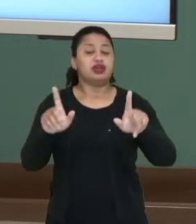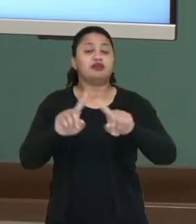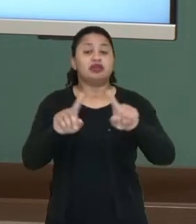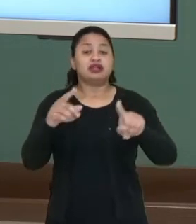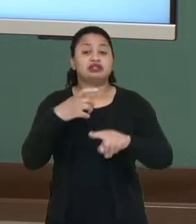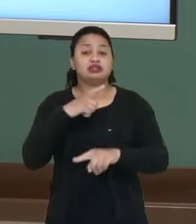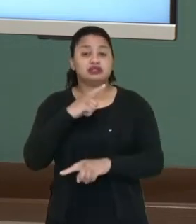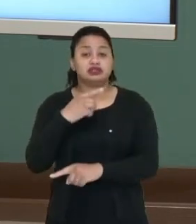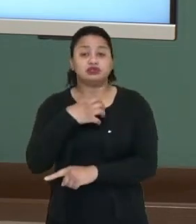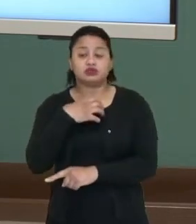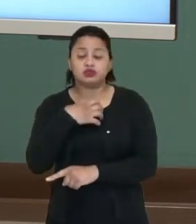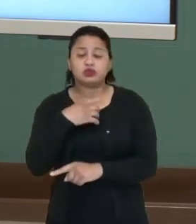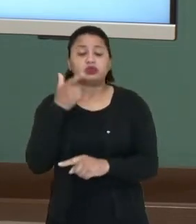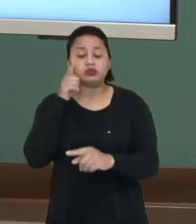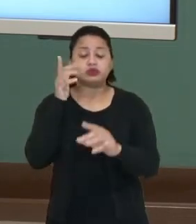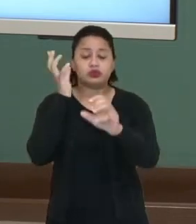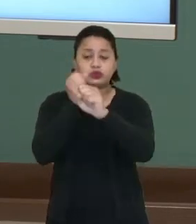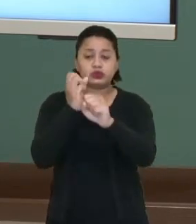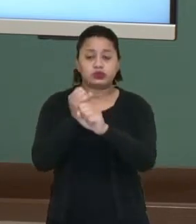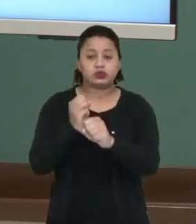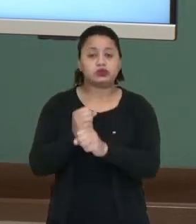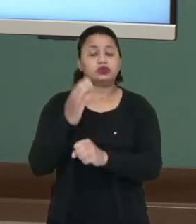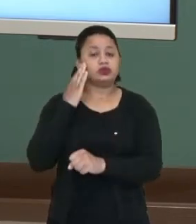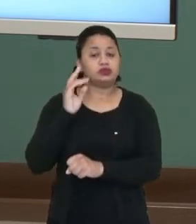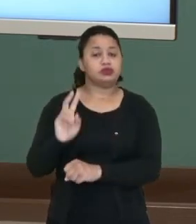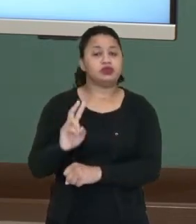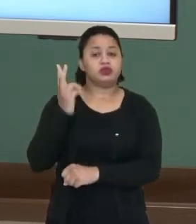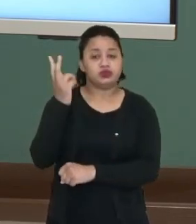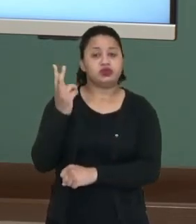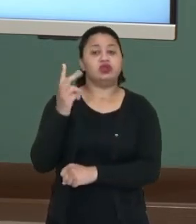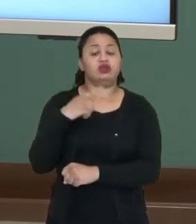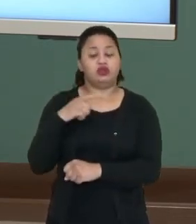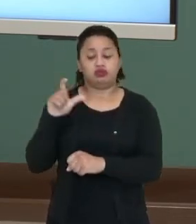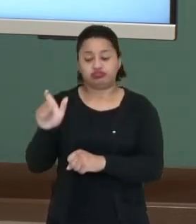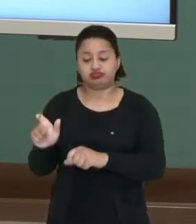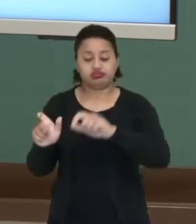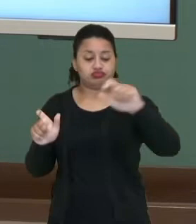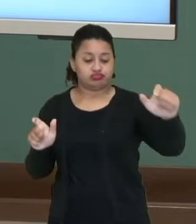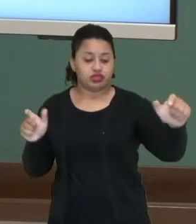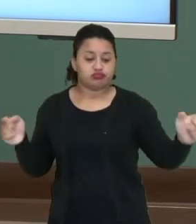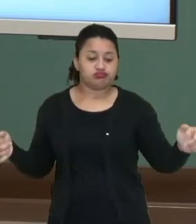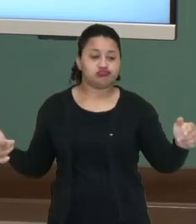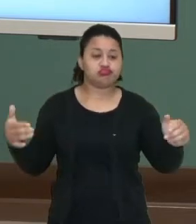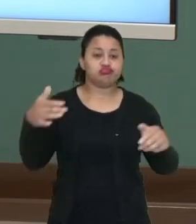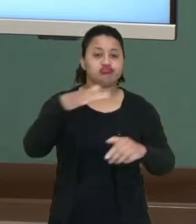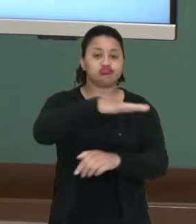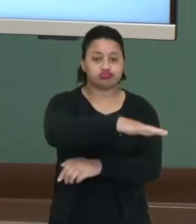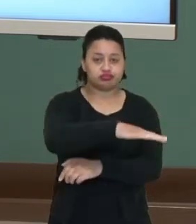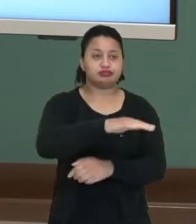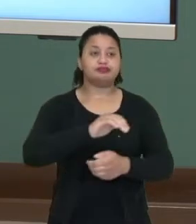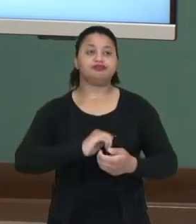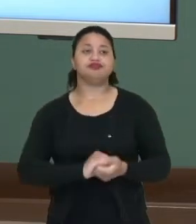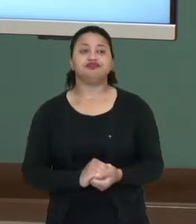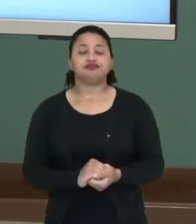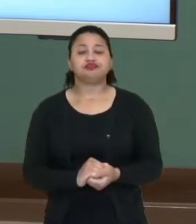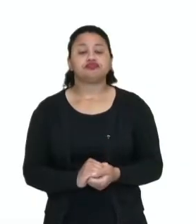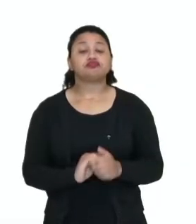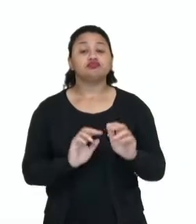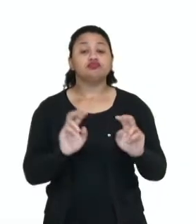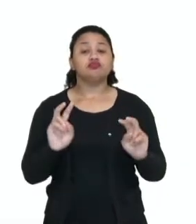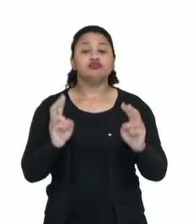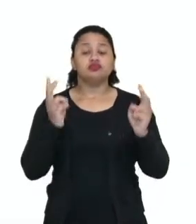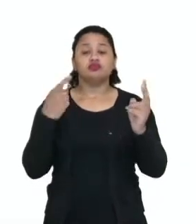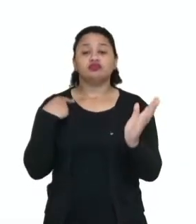jeito para se calcular o valor pago por uma corrida e por um transporte, tá bom? O valor de